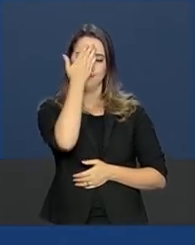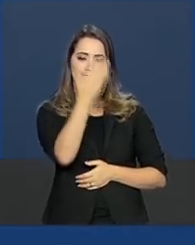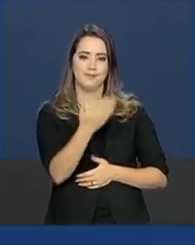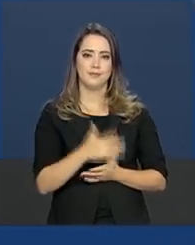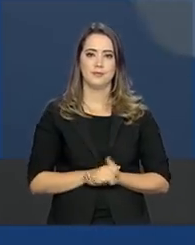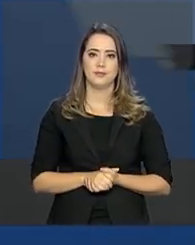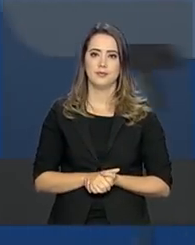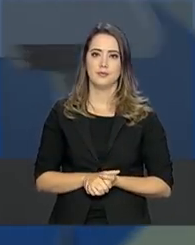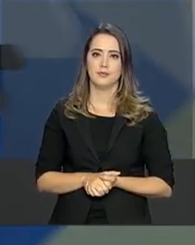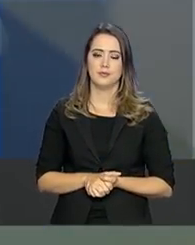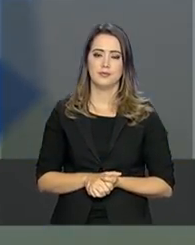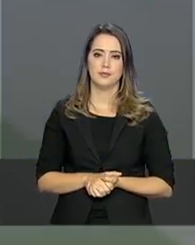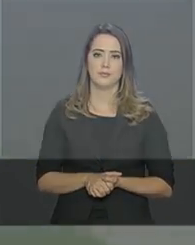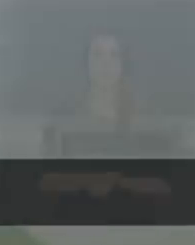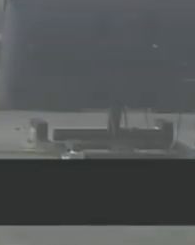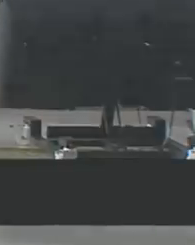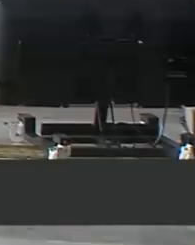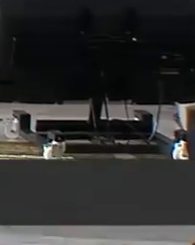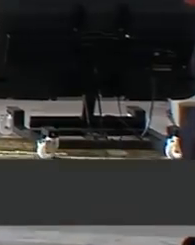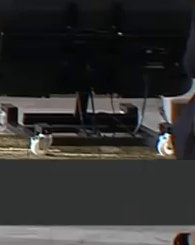obrigado.